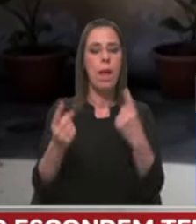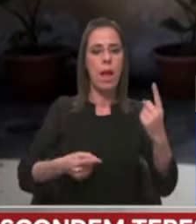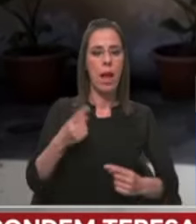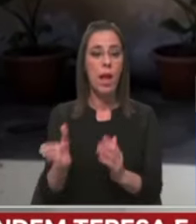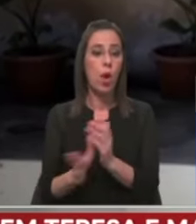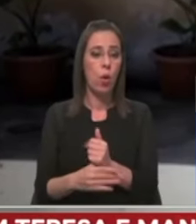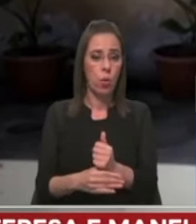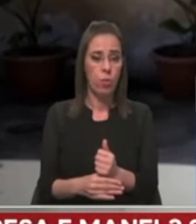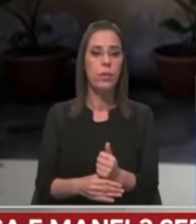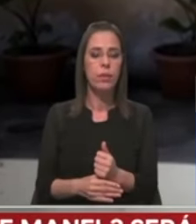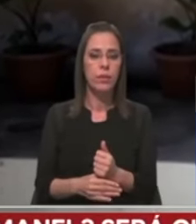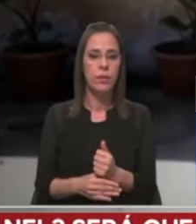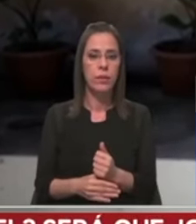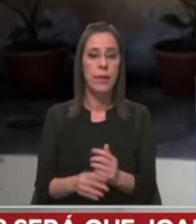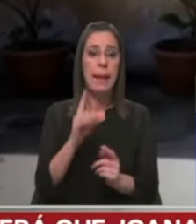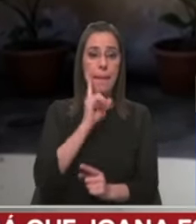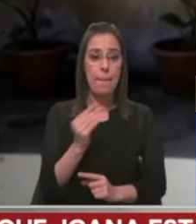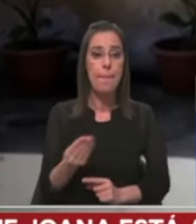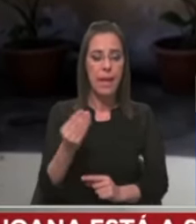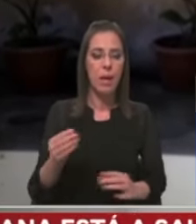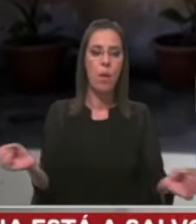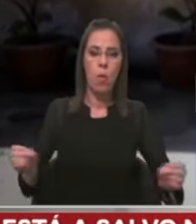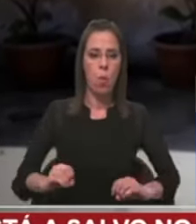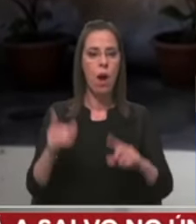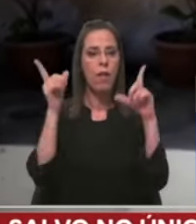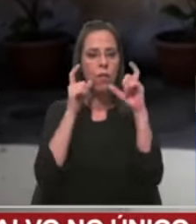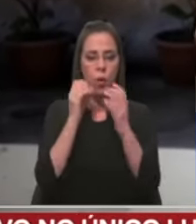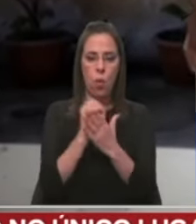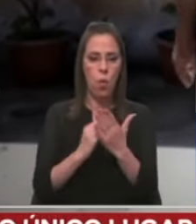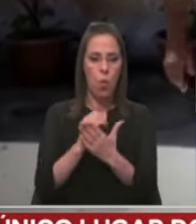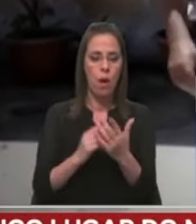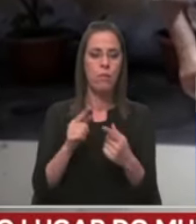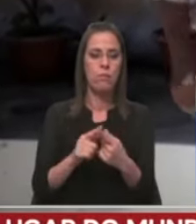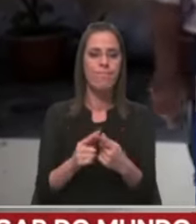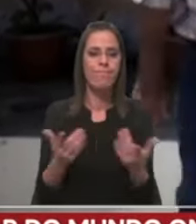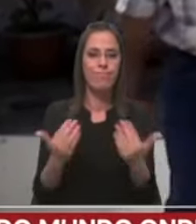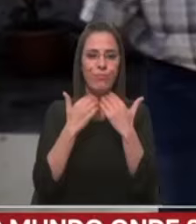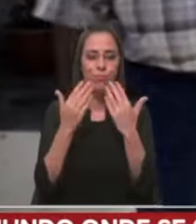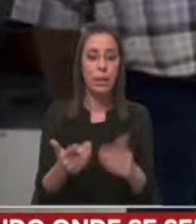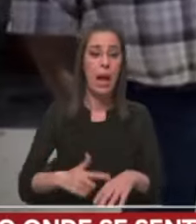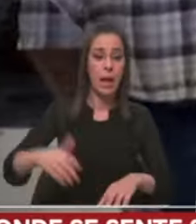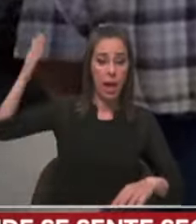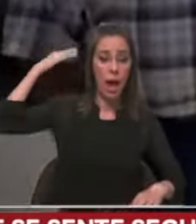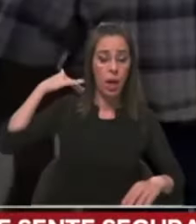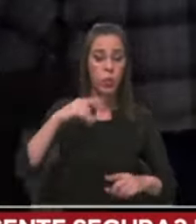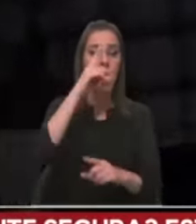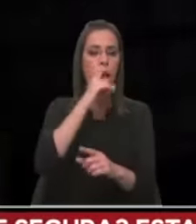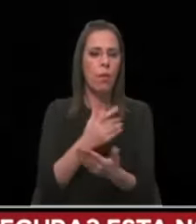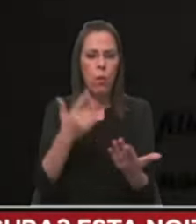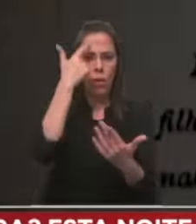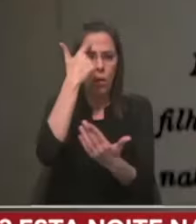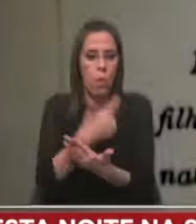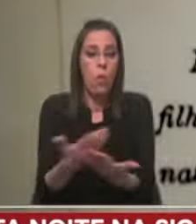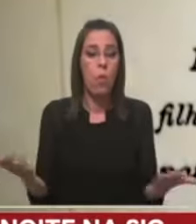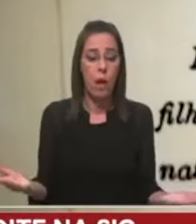a roubou. Da menina não há registro fotográfico. Não houve ocasião, nem à época havia lembrança para essas